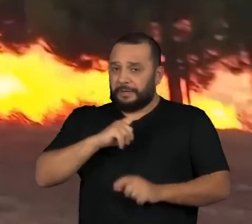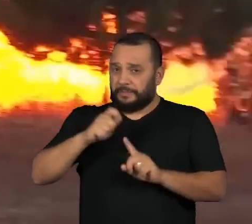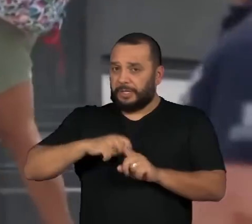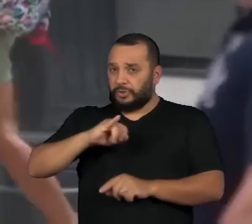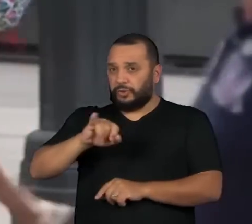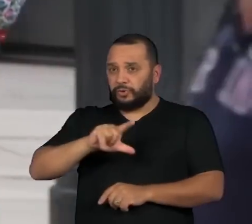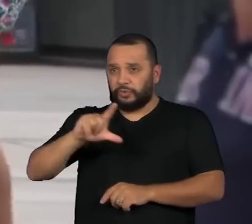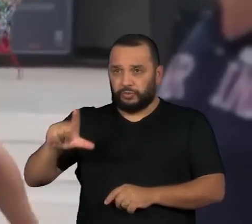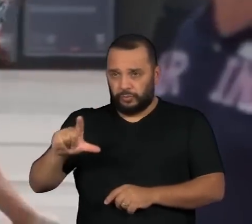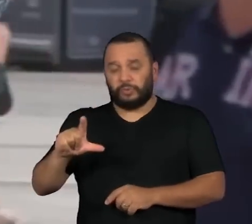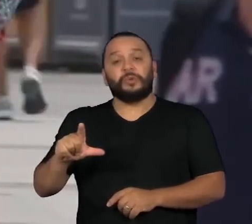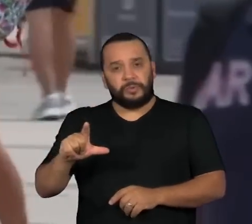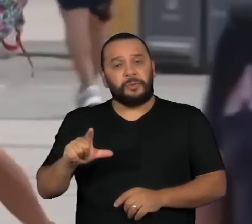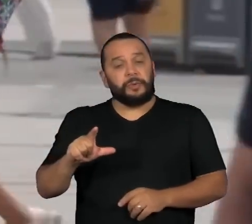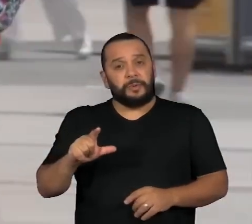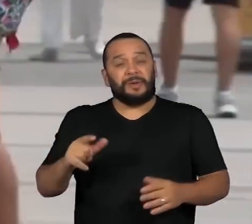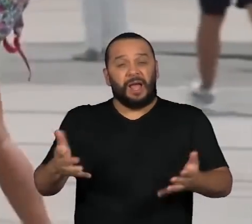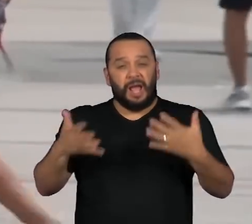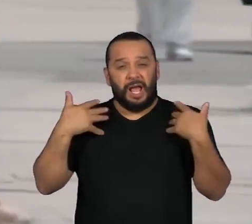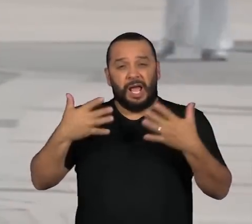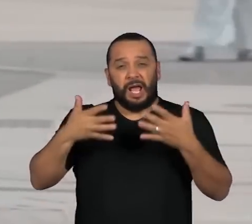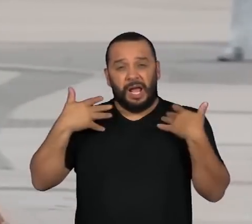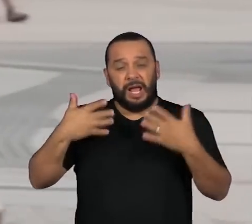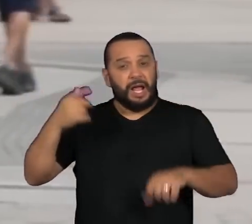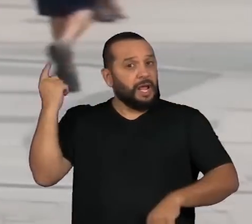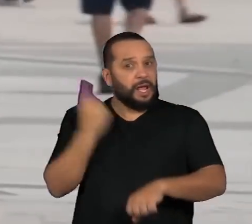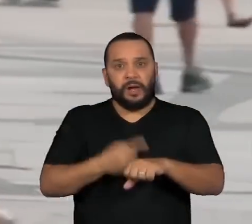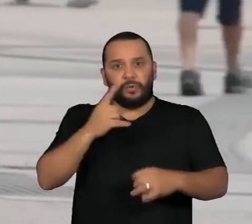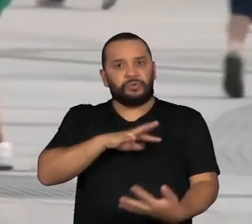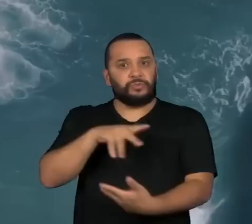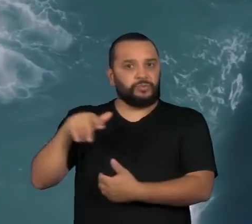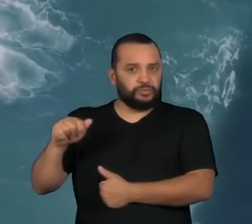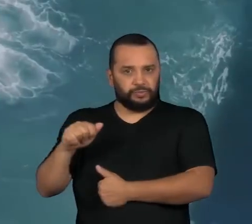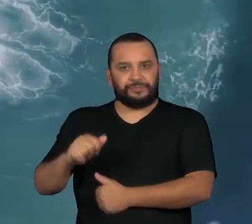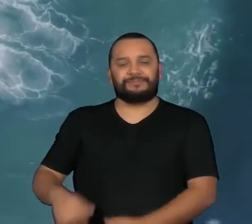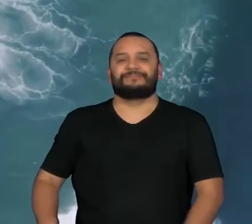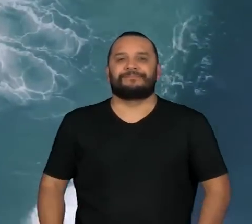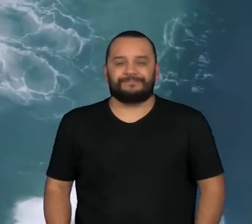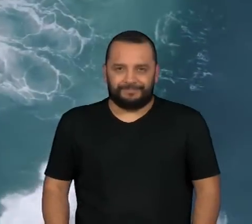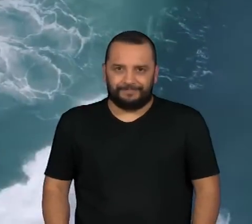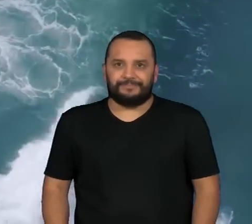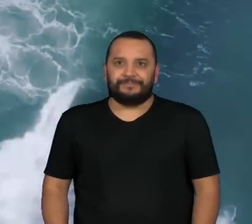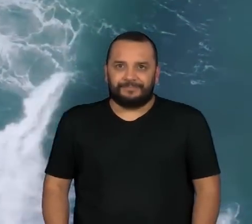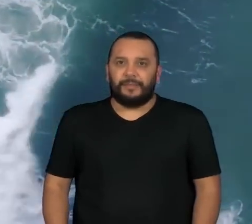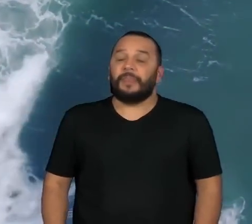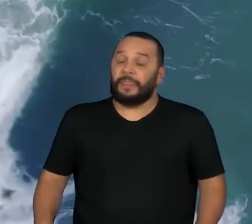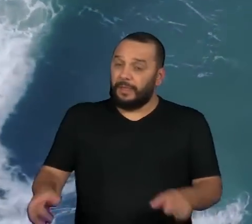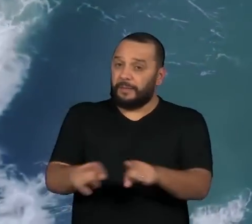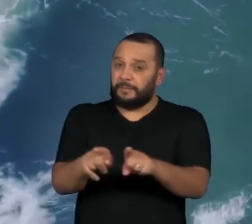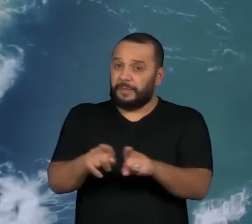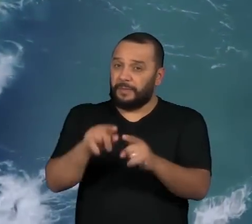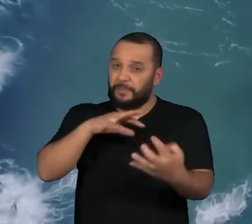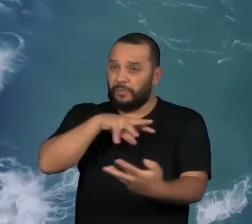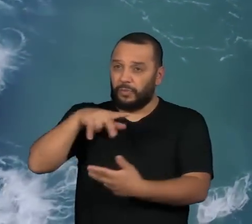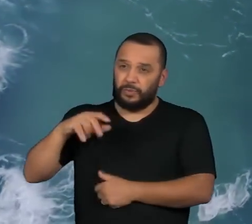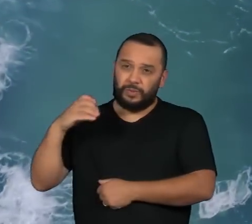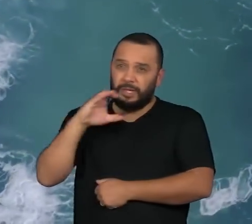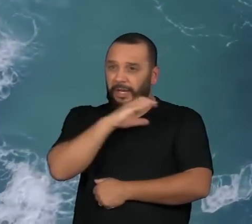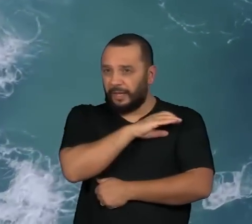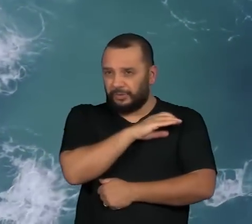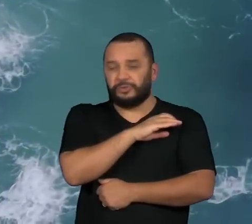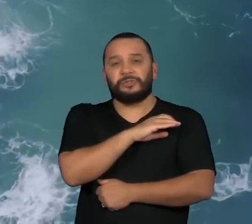deste ano é o mês mais quente já registrado no planeta. O aquecimento global vai provocar o colapso